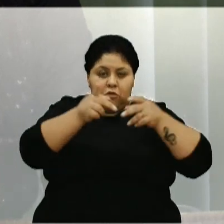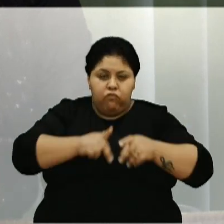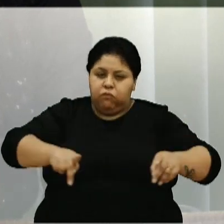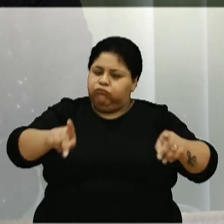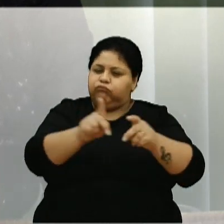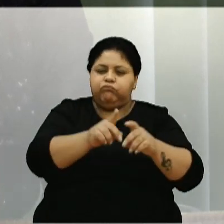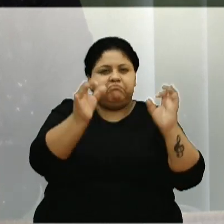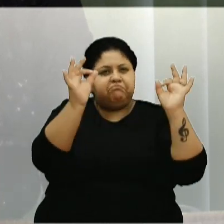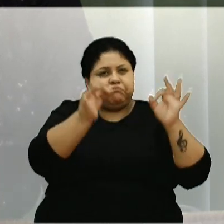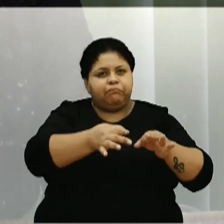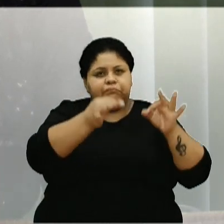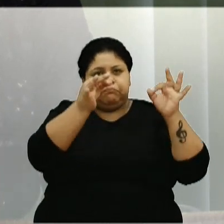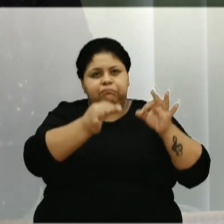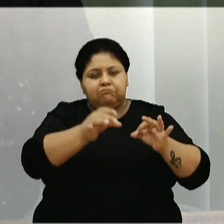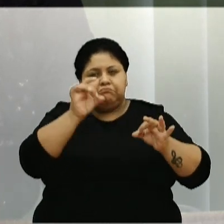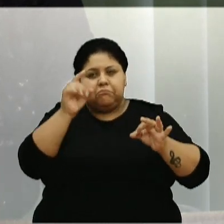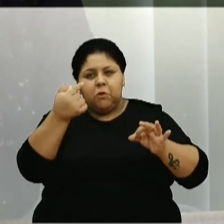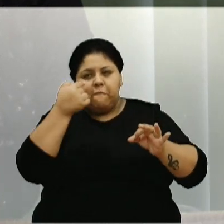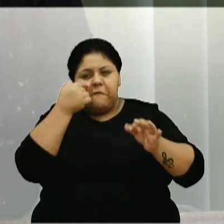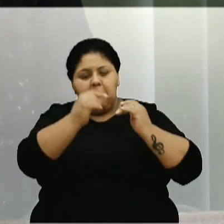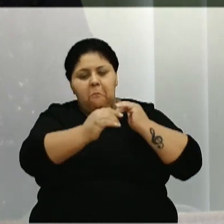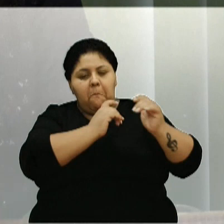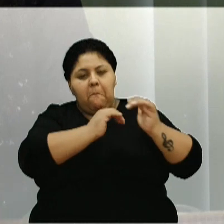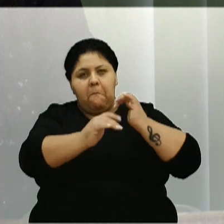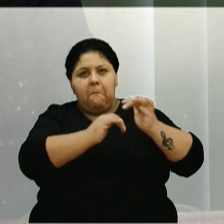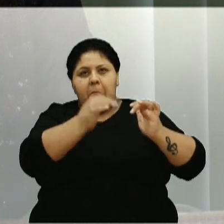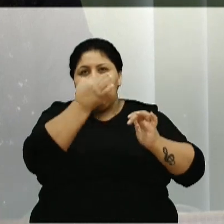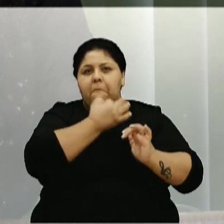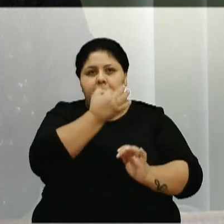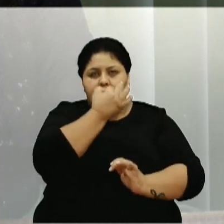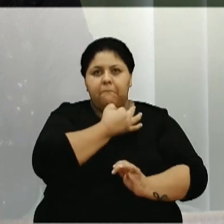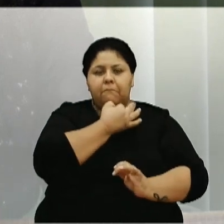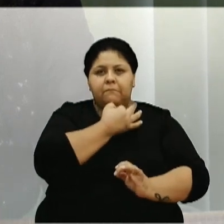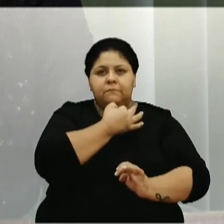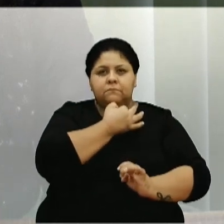é extraordinária. Só ver o movimento de quando o Caxias foi